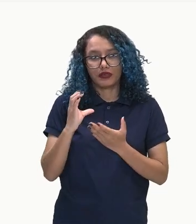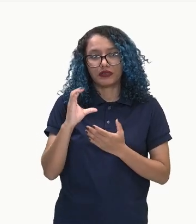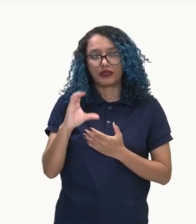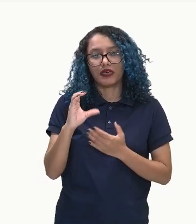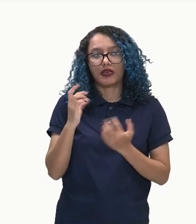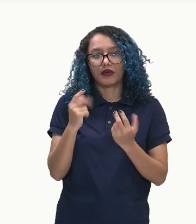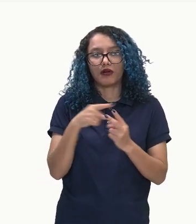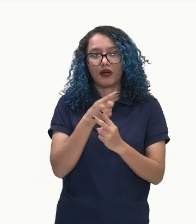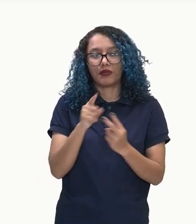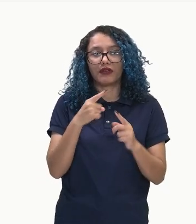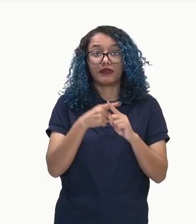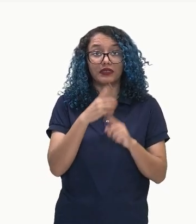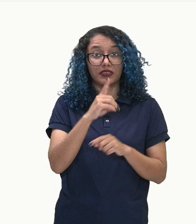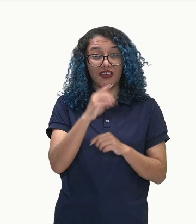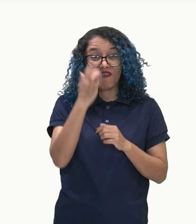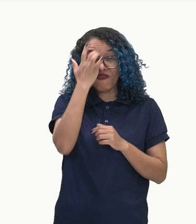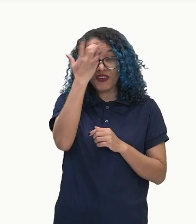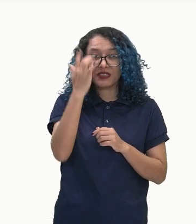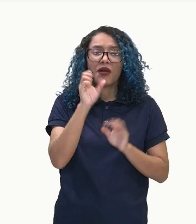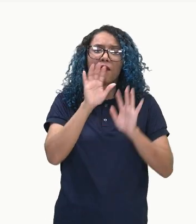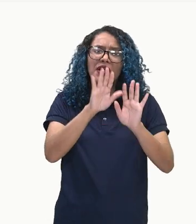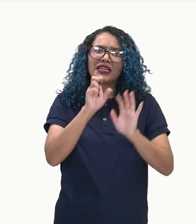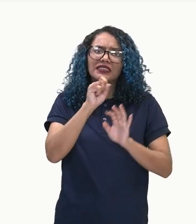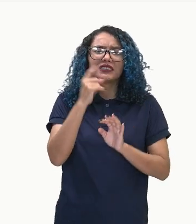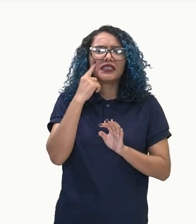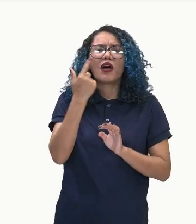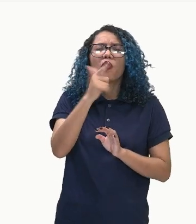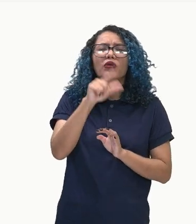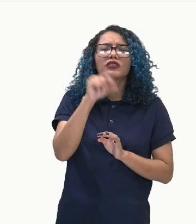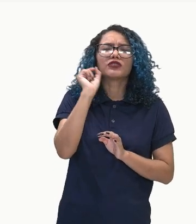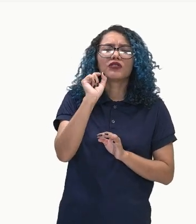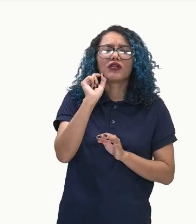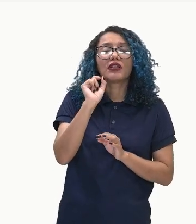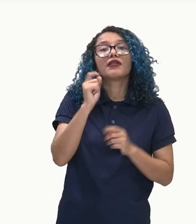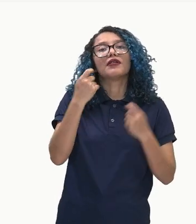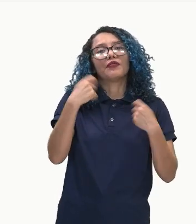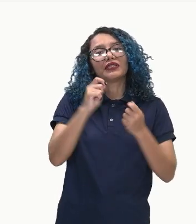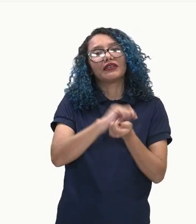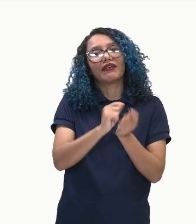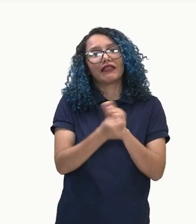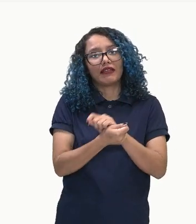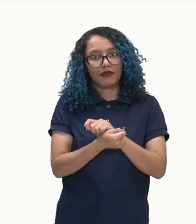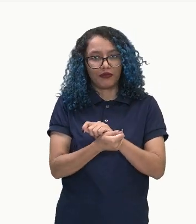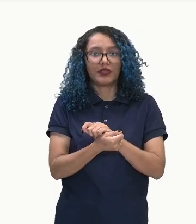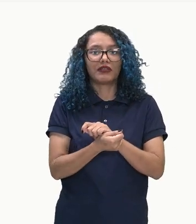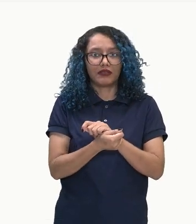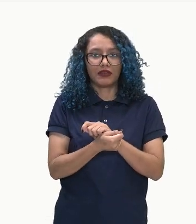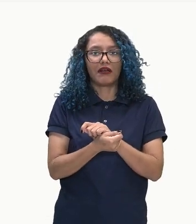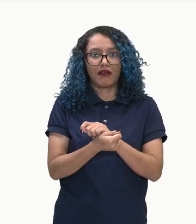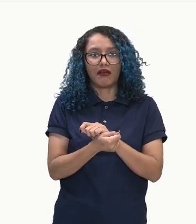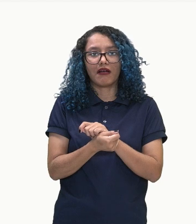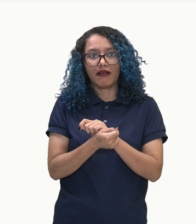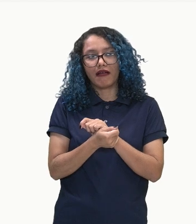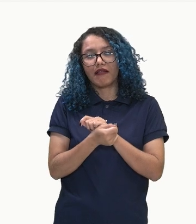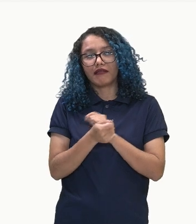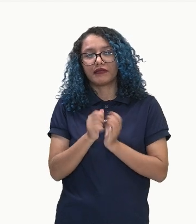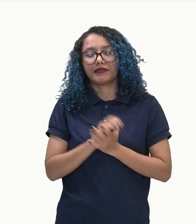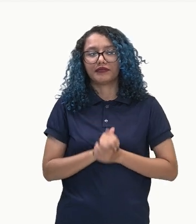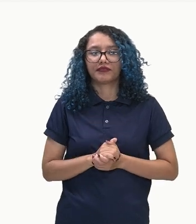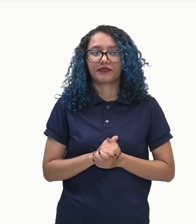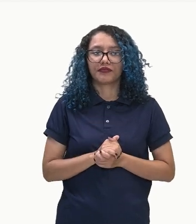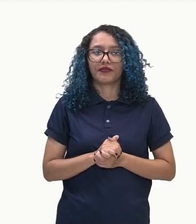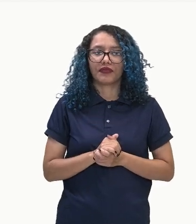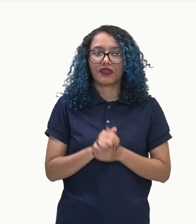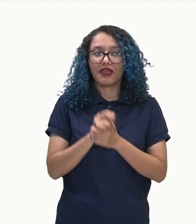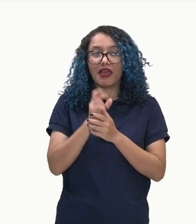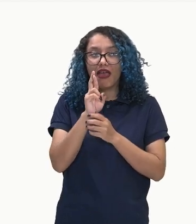Isso vai facilitar a nossa vida. Mas se eu quisesse usar essa outra, você ia ter que transformar. Dizer que o raio é metade do diâmetro te dá um pouquinho mais de trabalho, tá bom?